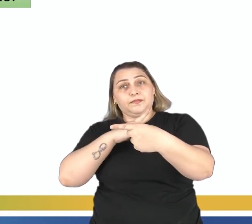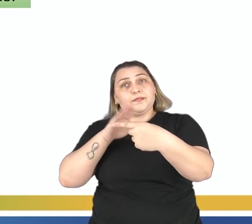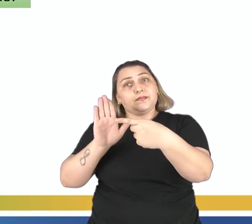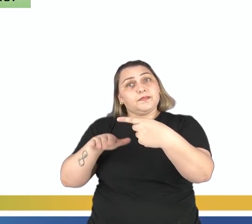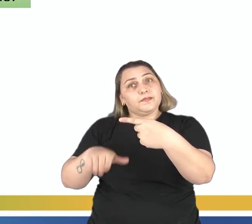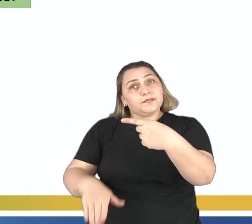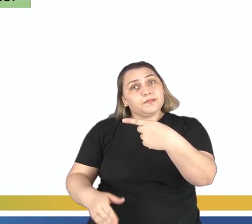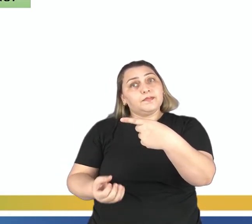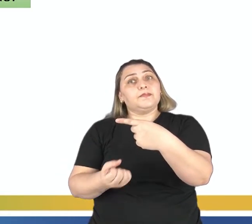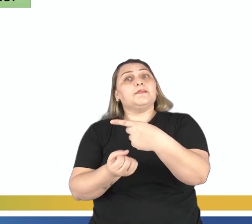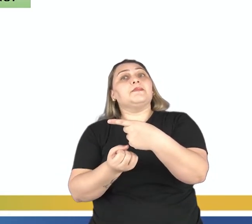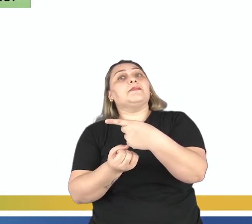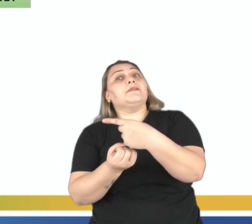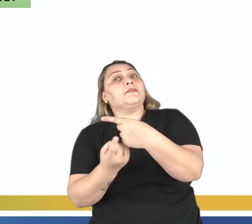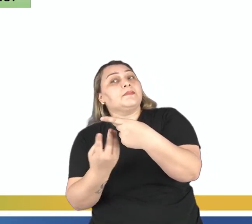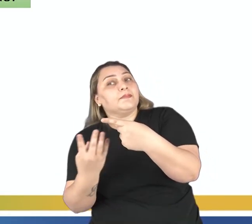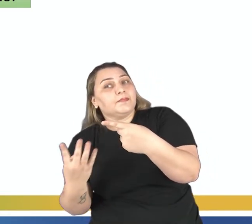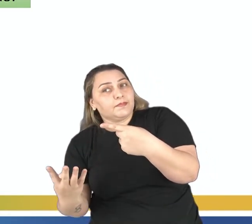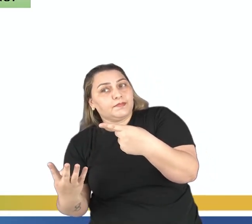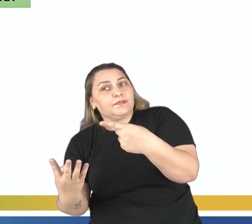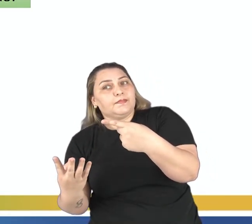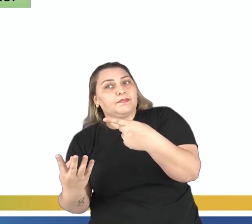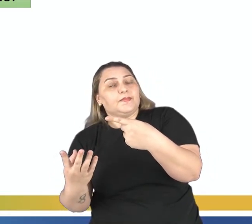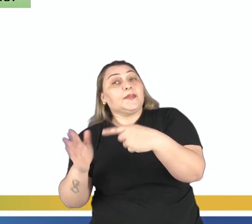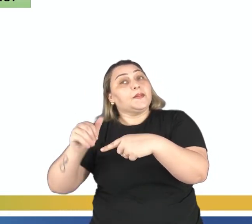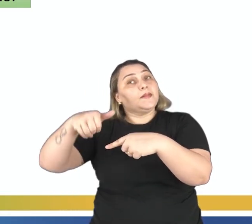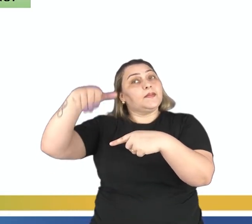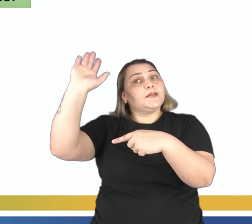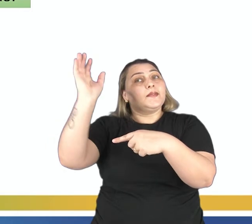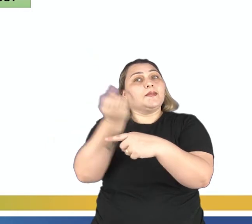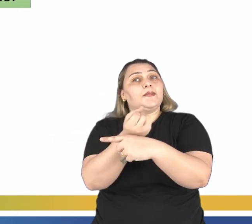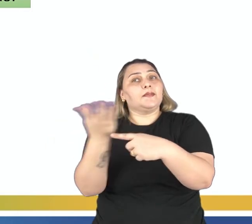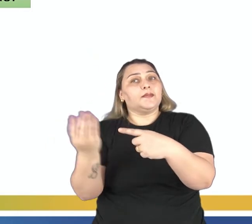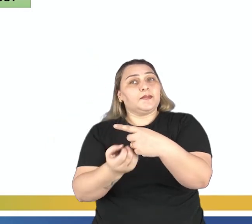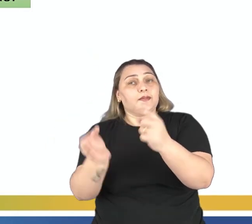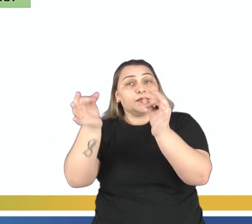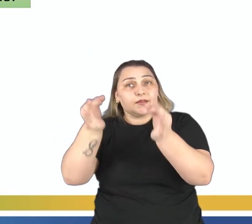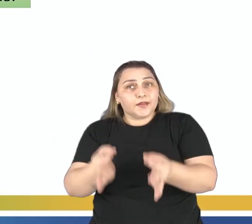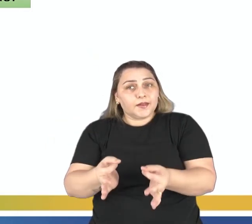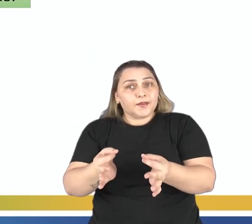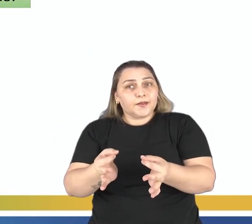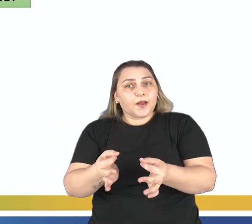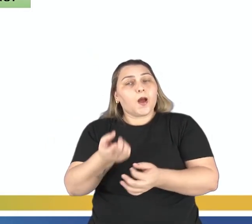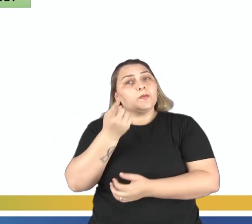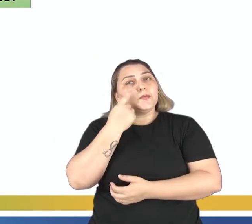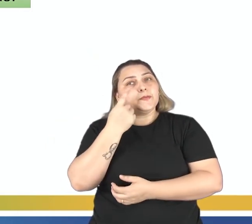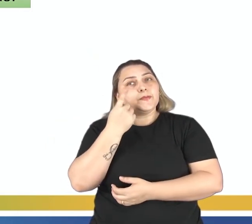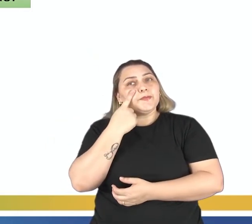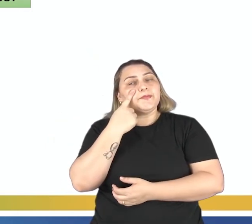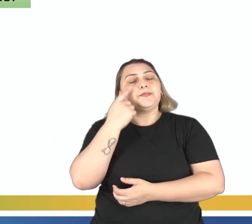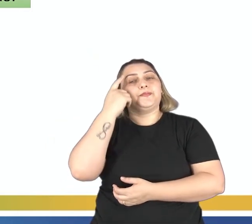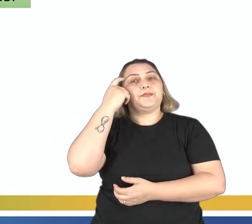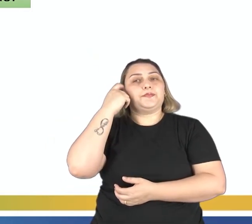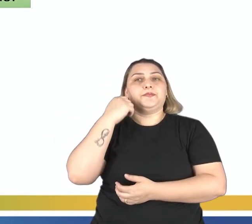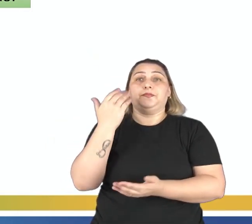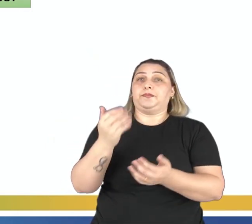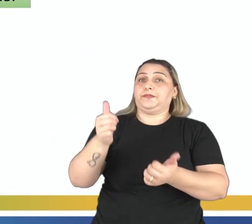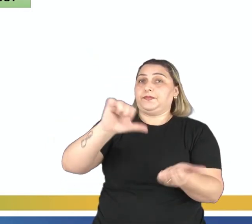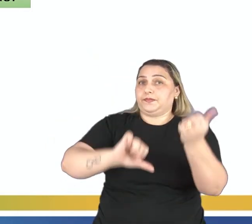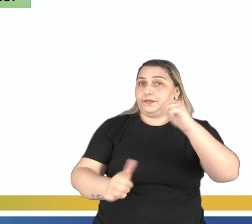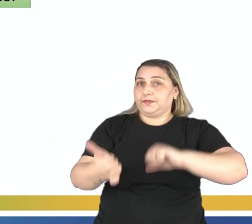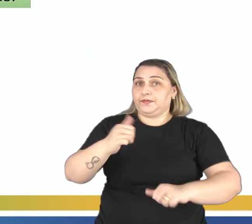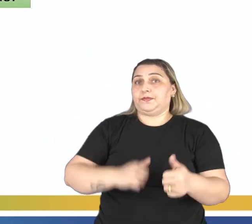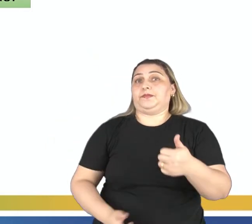que possui o menor denominador será a maior fração, certo? Vamos ver aqui, ó. Vamos